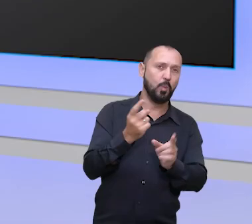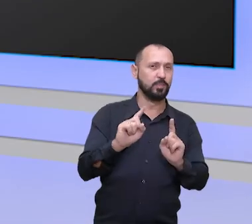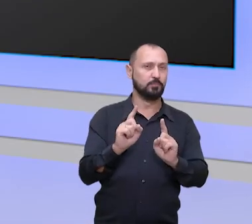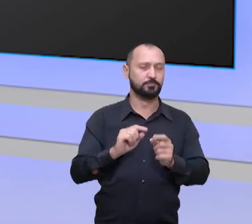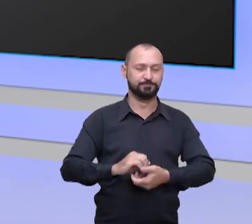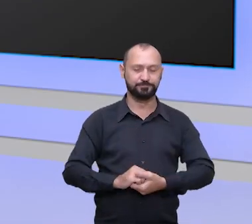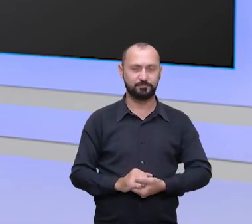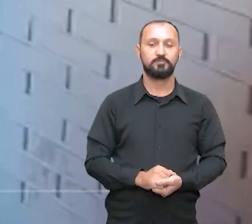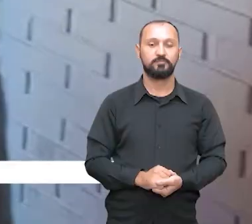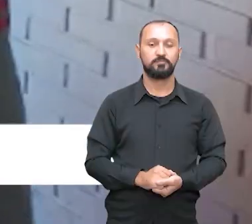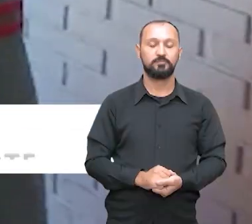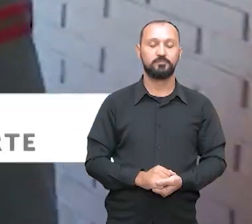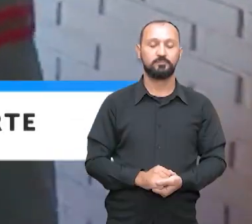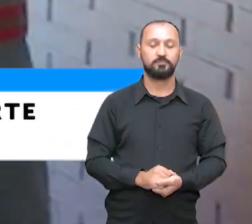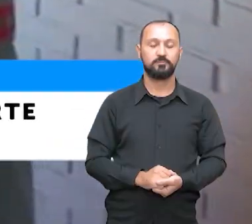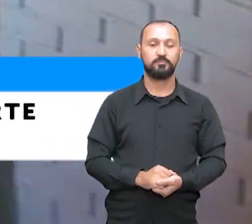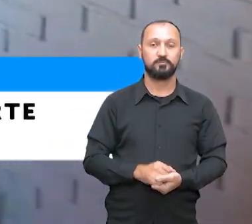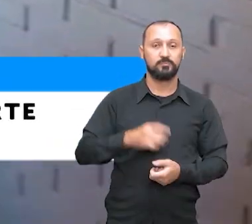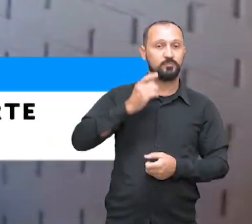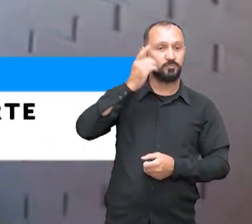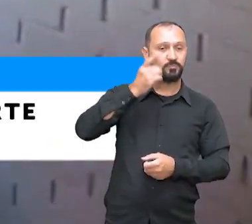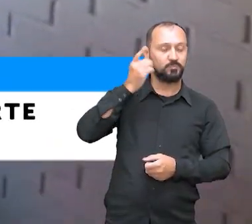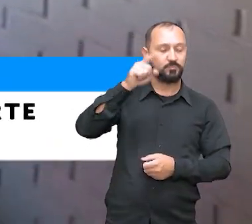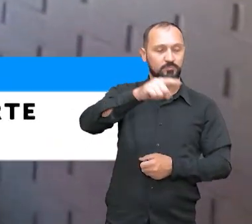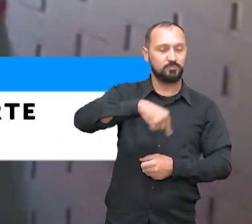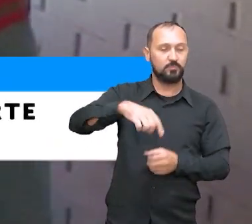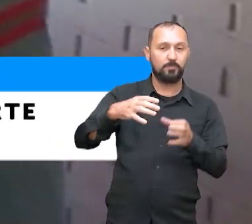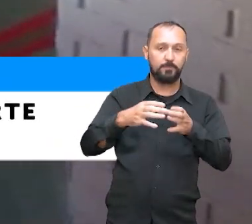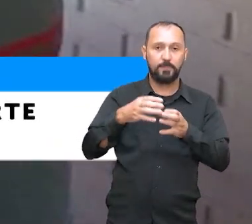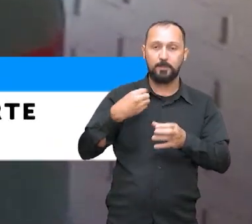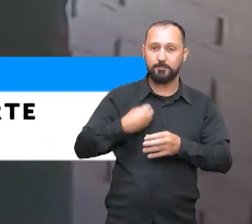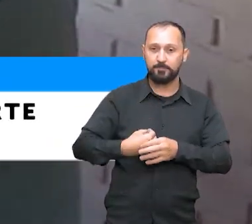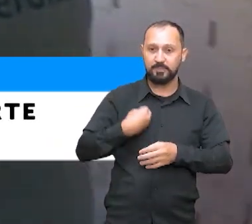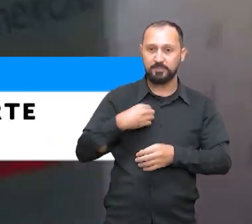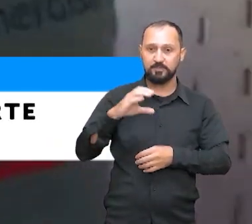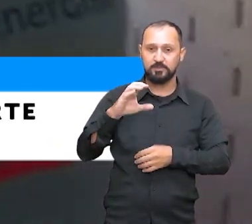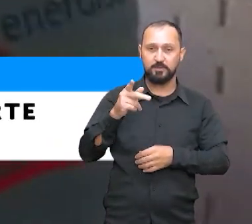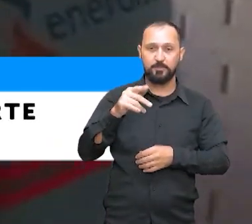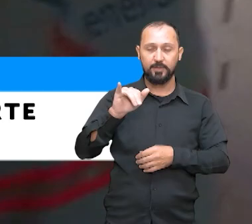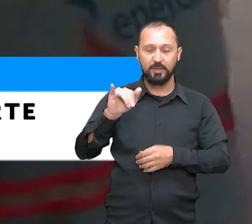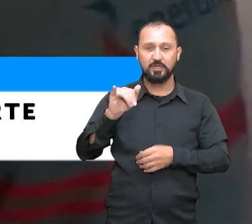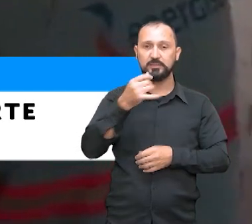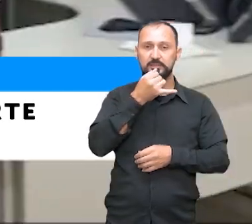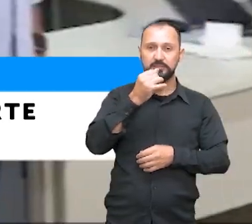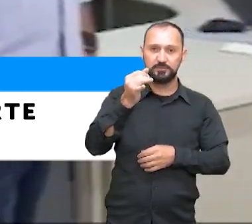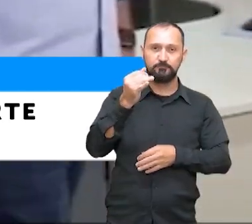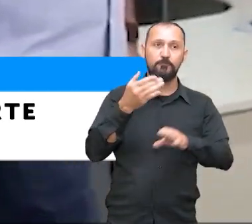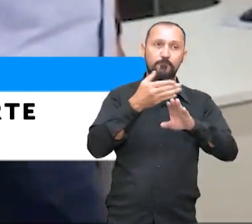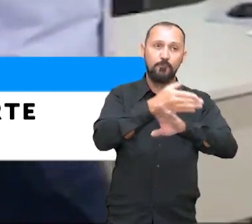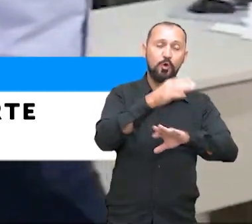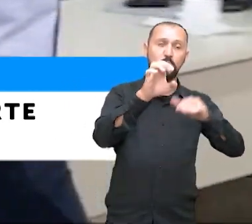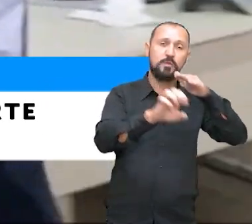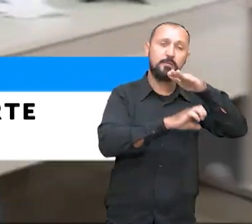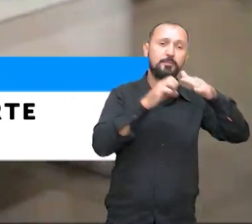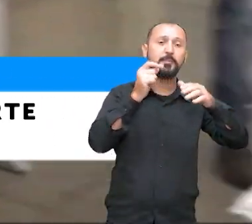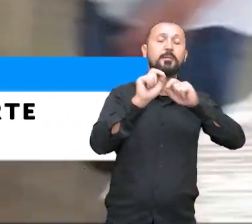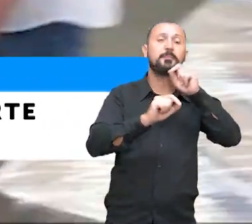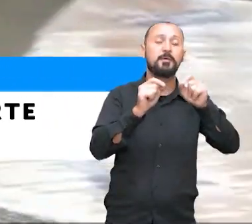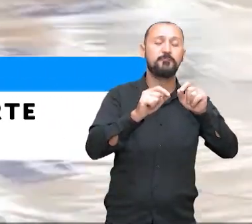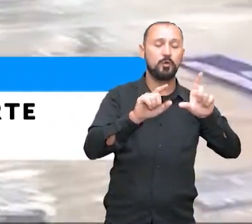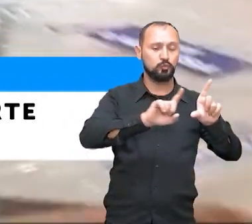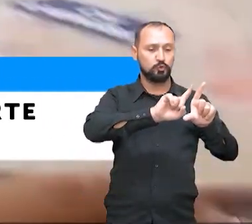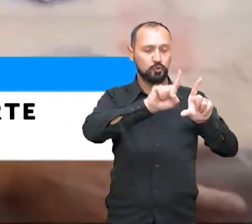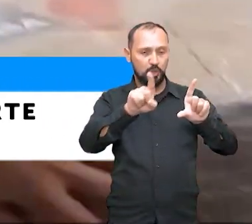fraude nos equipamentos. Deputados integrantes da CPI da Energisa estiveram na concessionária para fiscalizar os